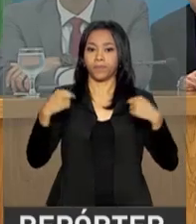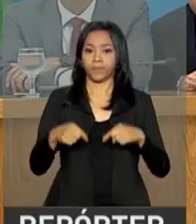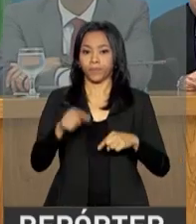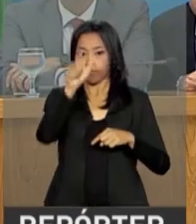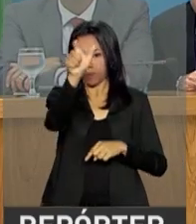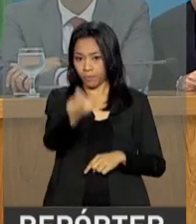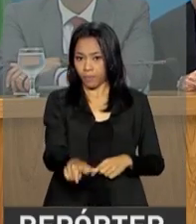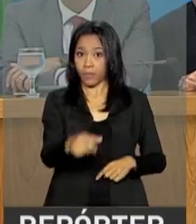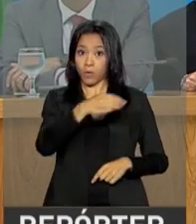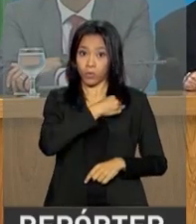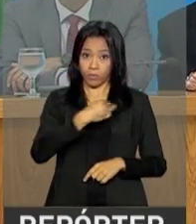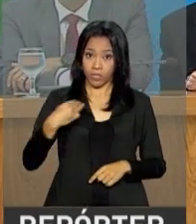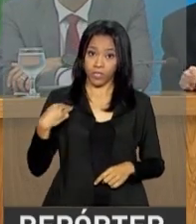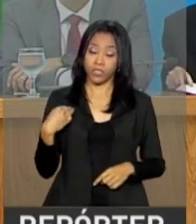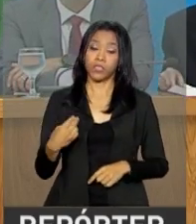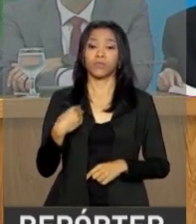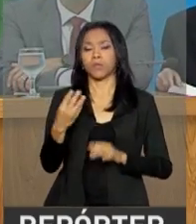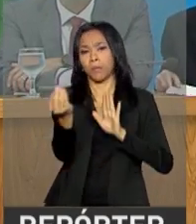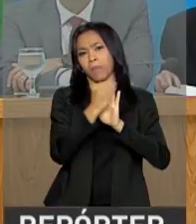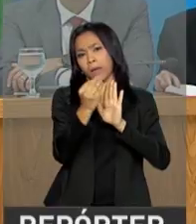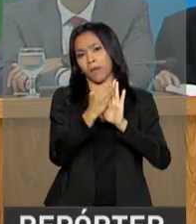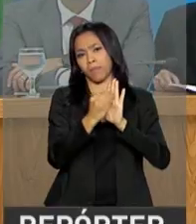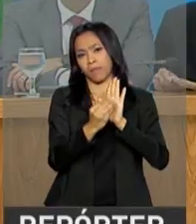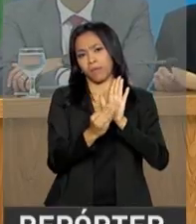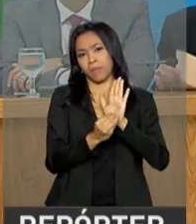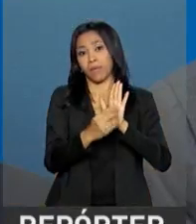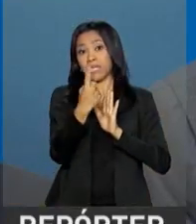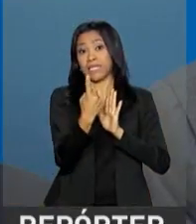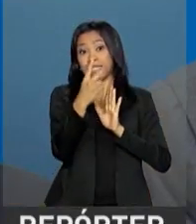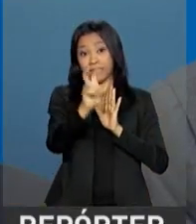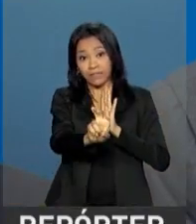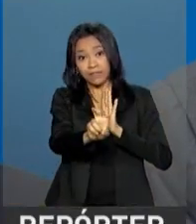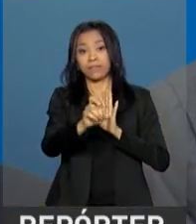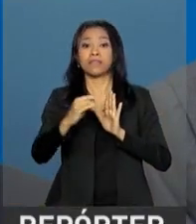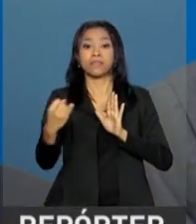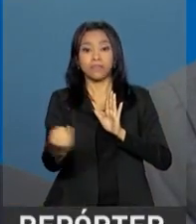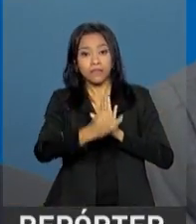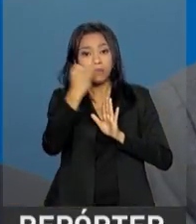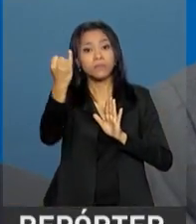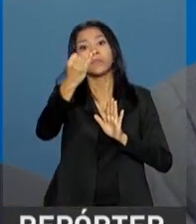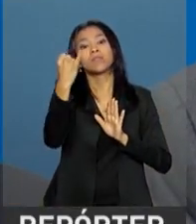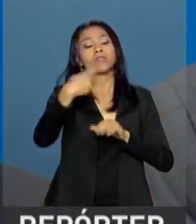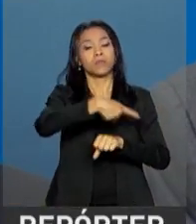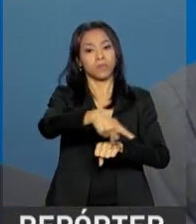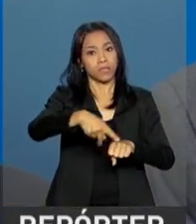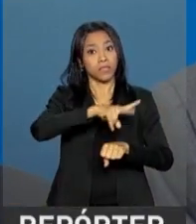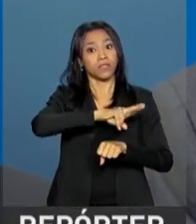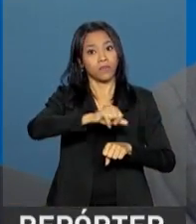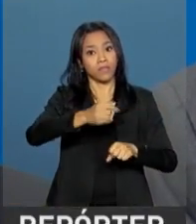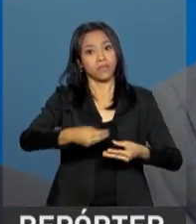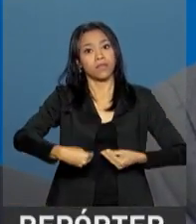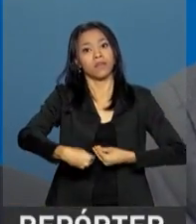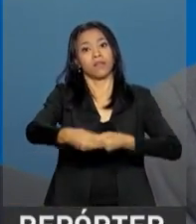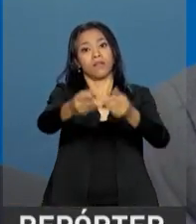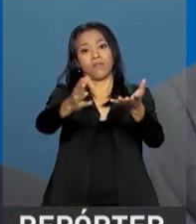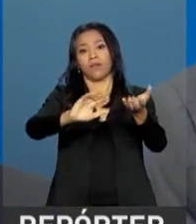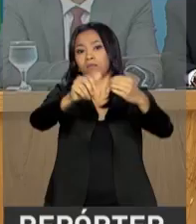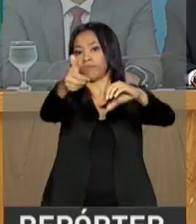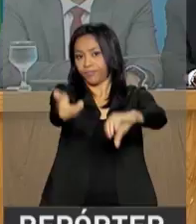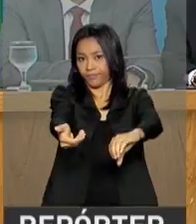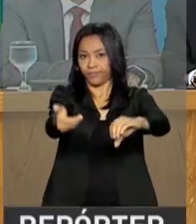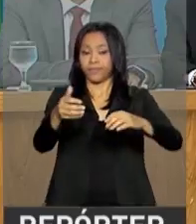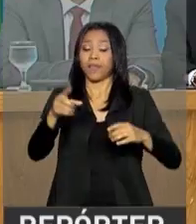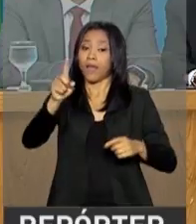anunciaram 15 medidas prioritárias para o país já tramitam no congresso ou vão ser encaminhadas ao parlamento